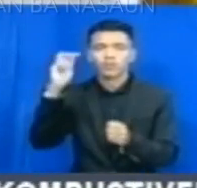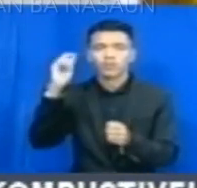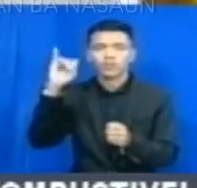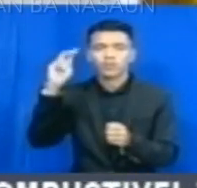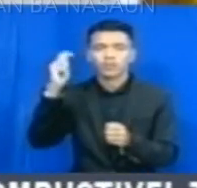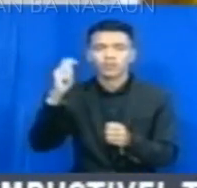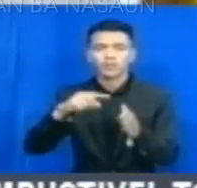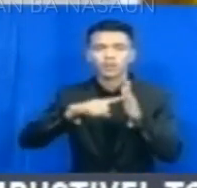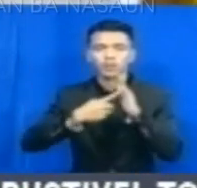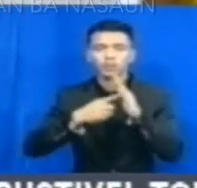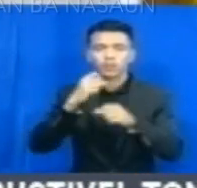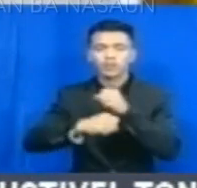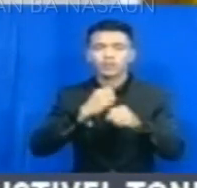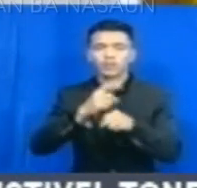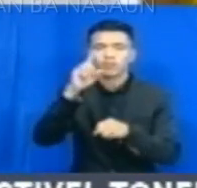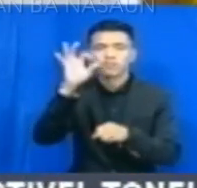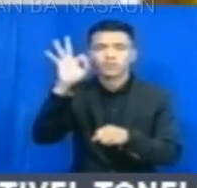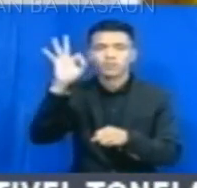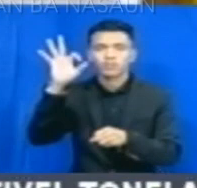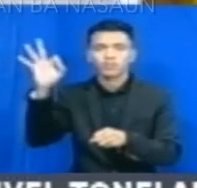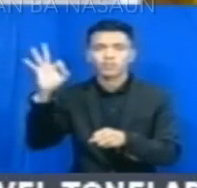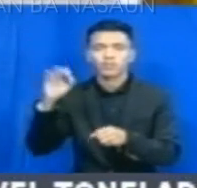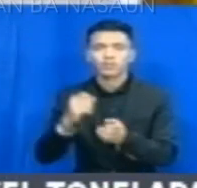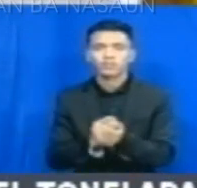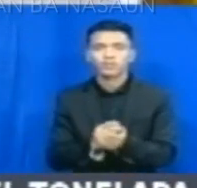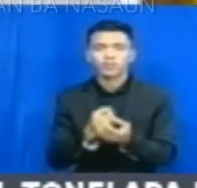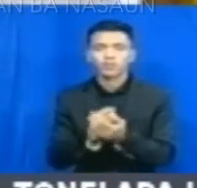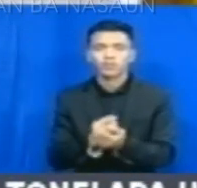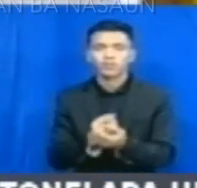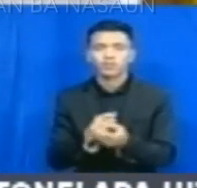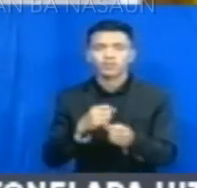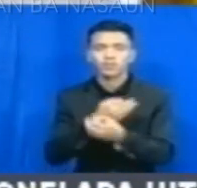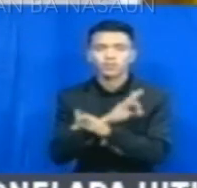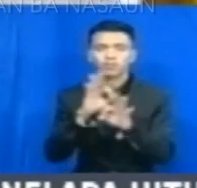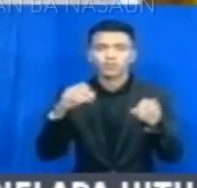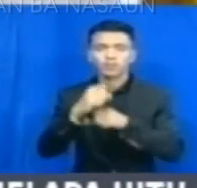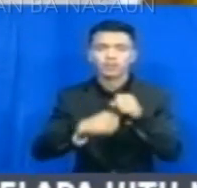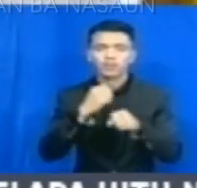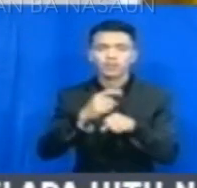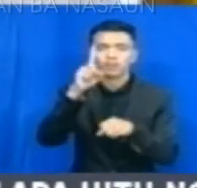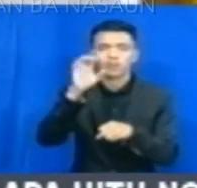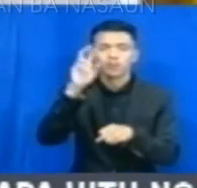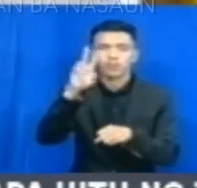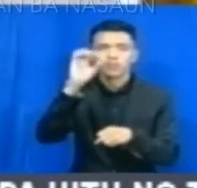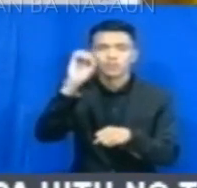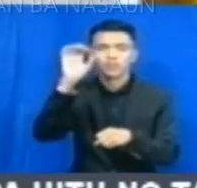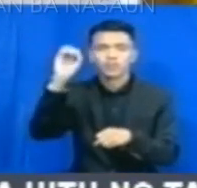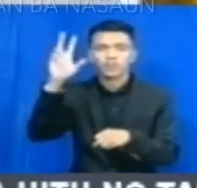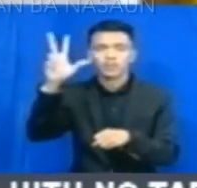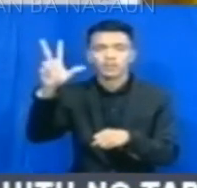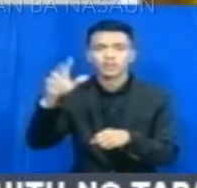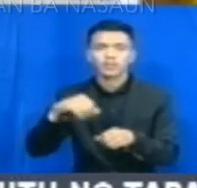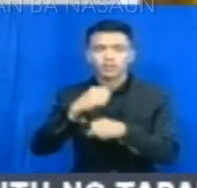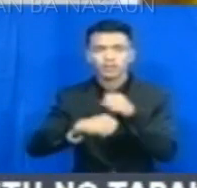a 99 to final Siraçai 2003. E a período